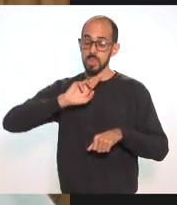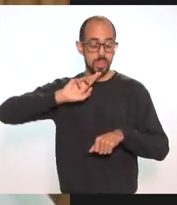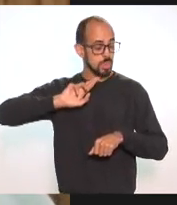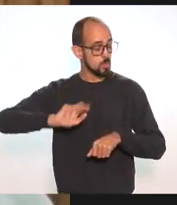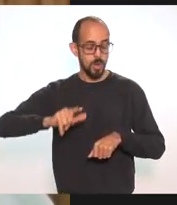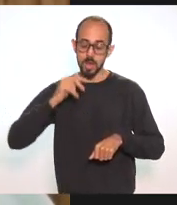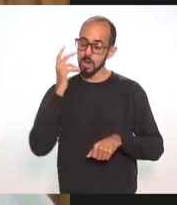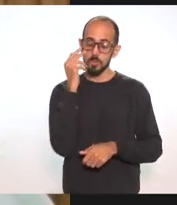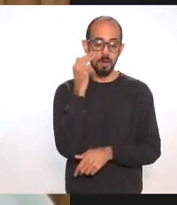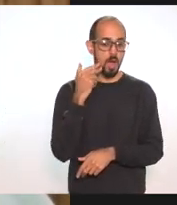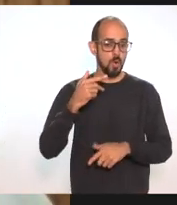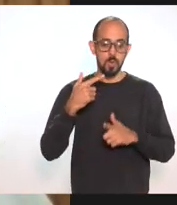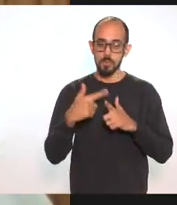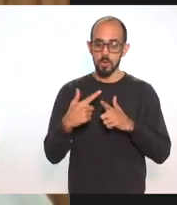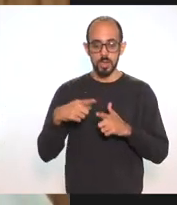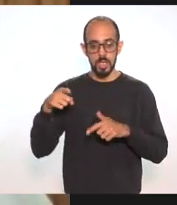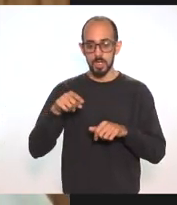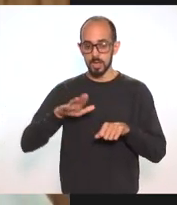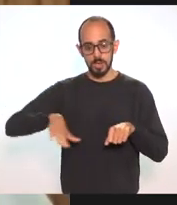em crianças com Covid.